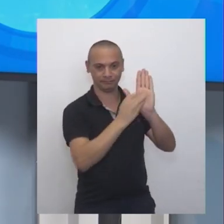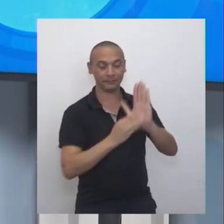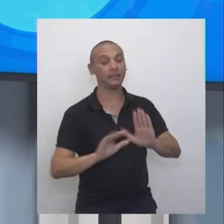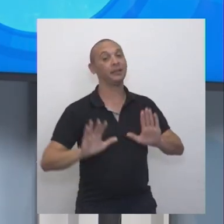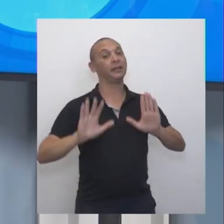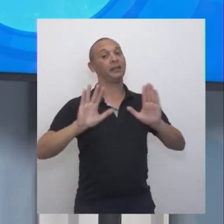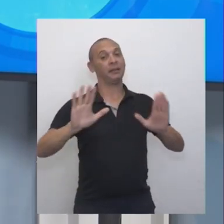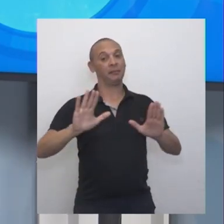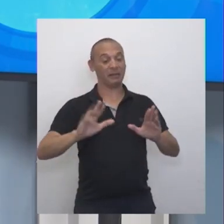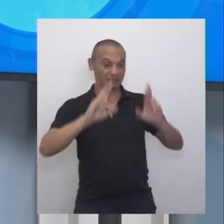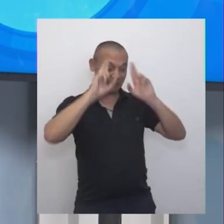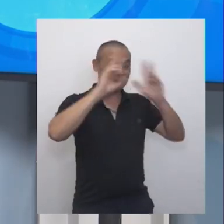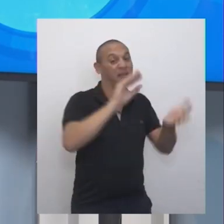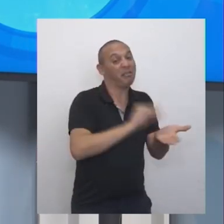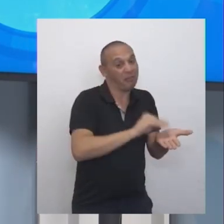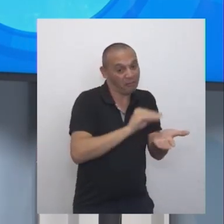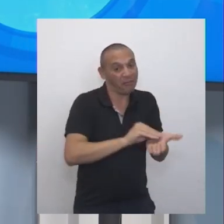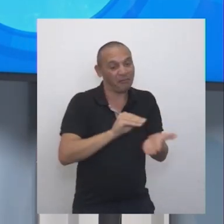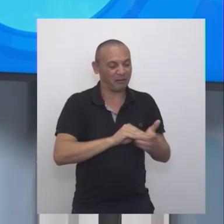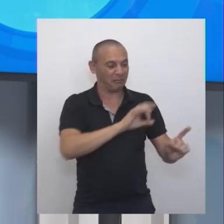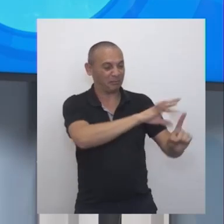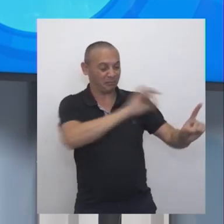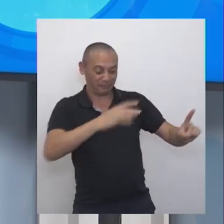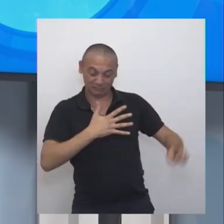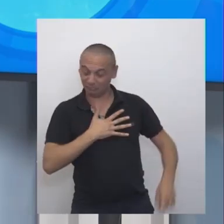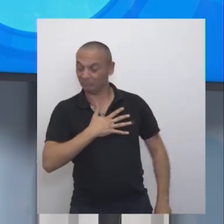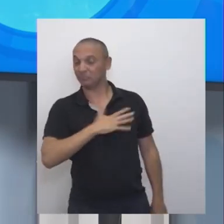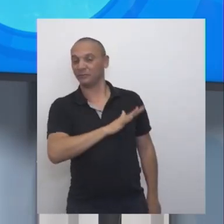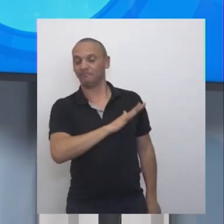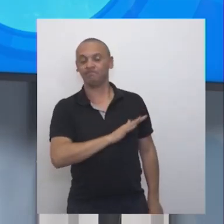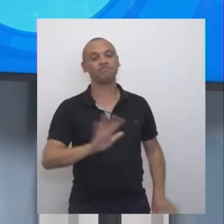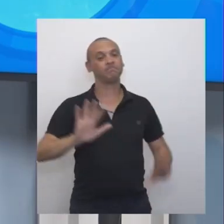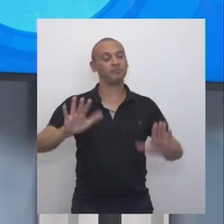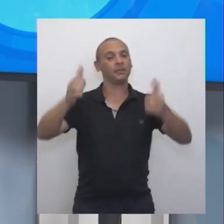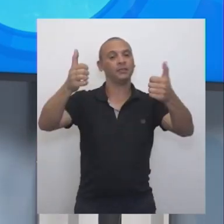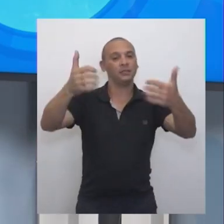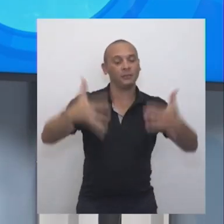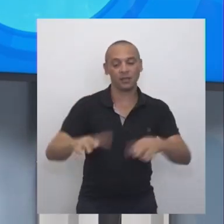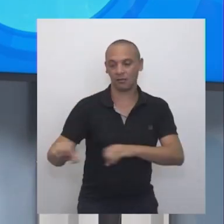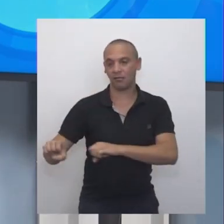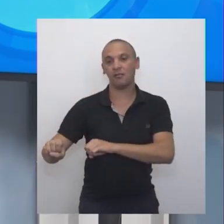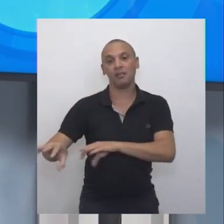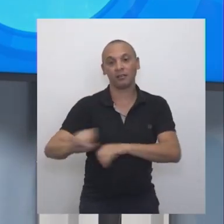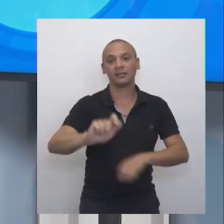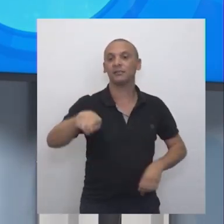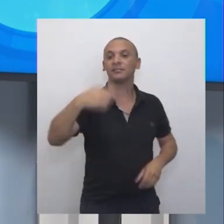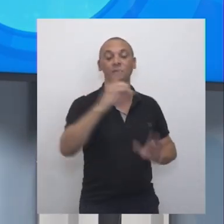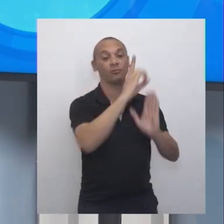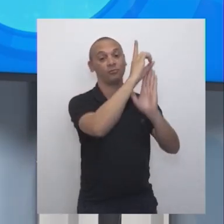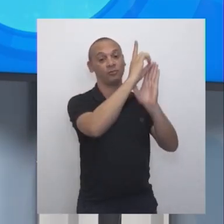mas a intolerância ainda grita e sua fala homofóbica ainda me irrita. Vale ressaltar que educação também é o direito